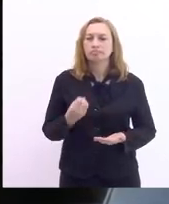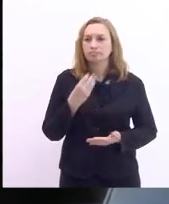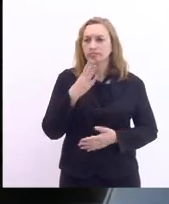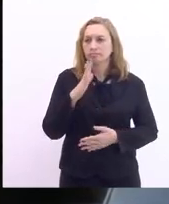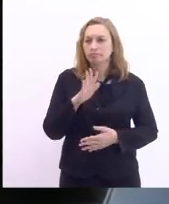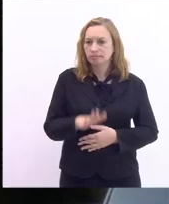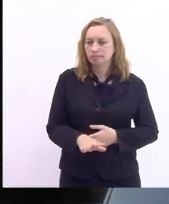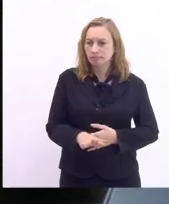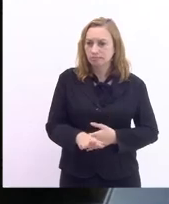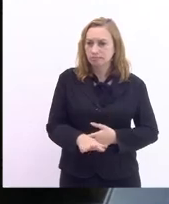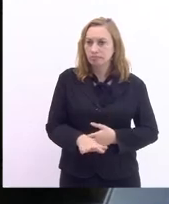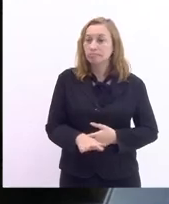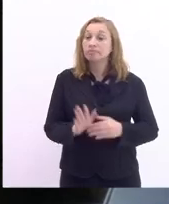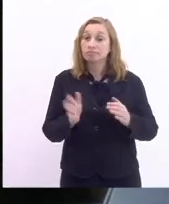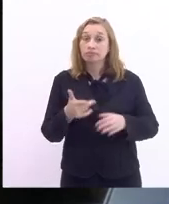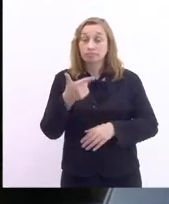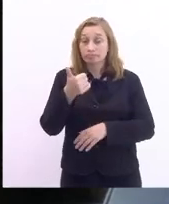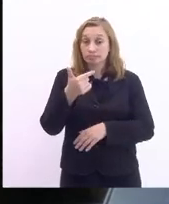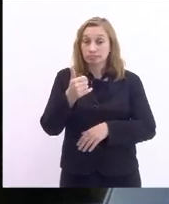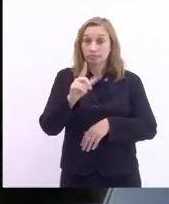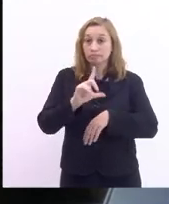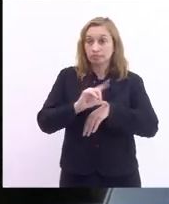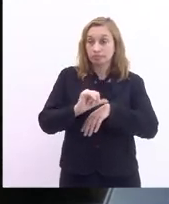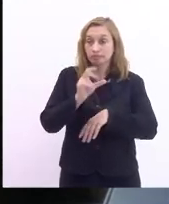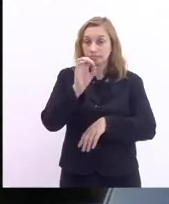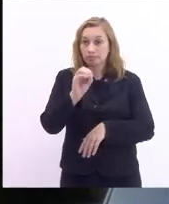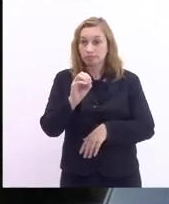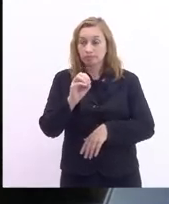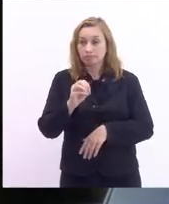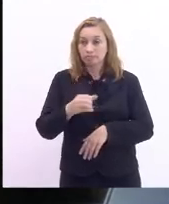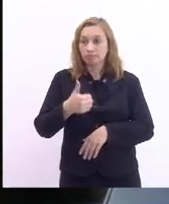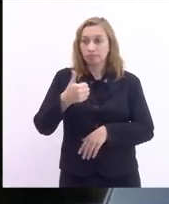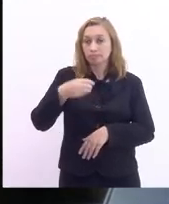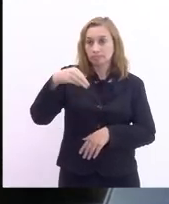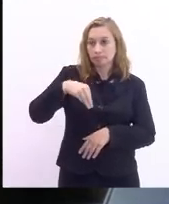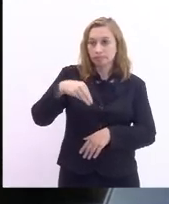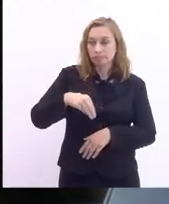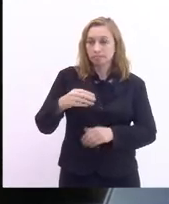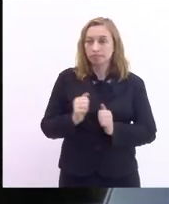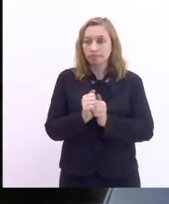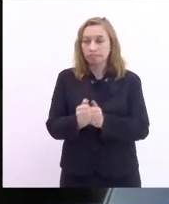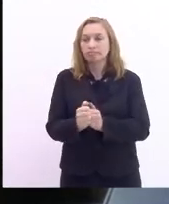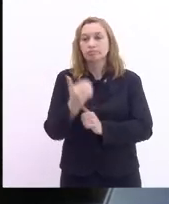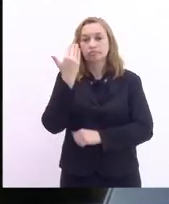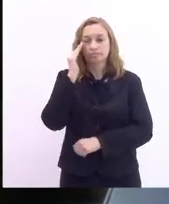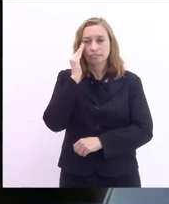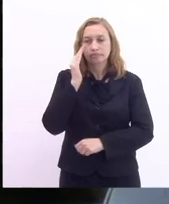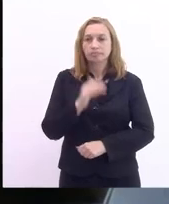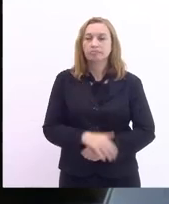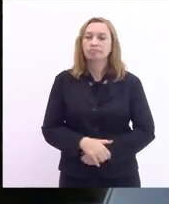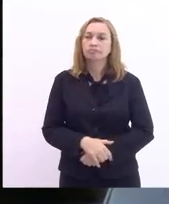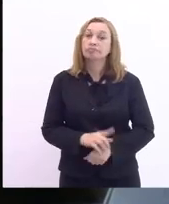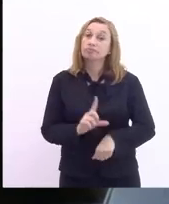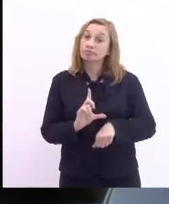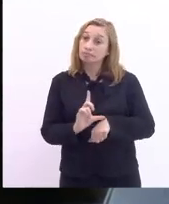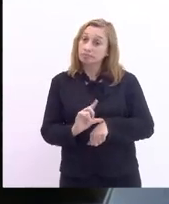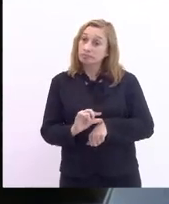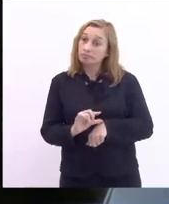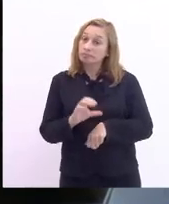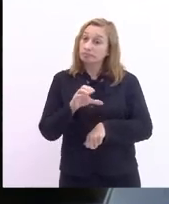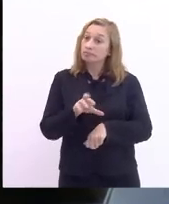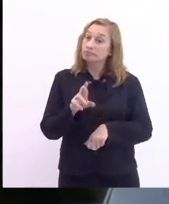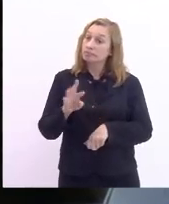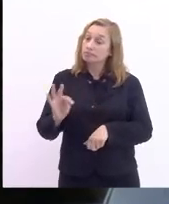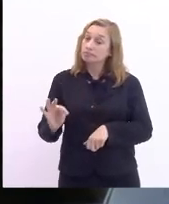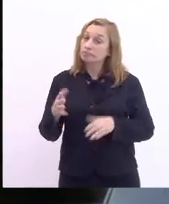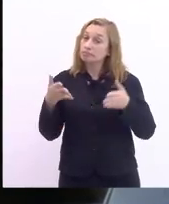já que é 12:01 a todos e todas e vamos seguir junto compreendendo que está na hora do